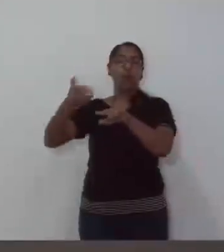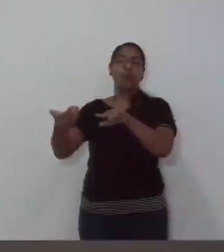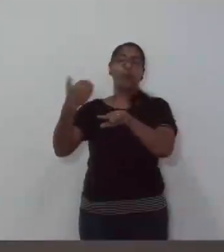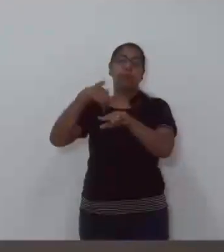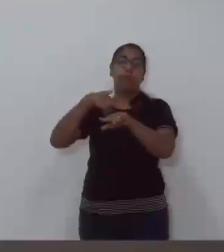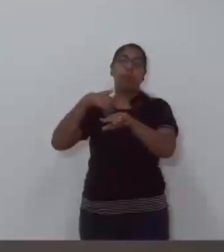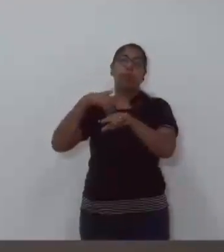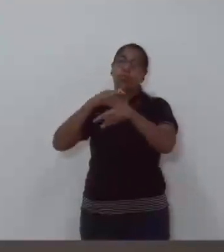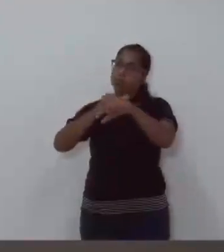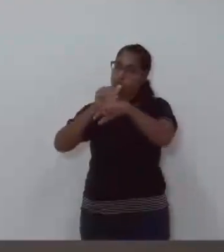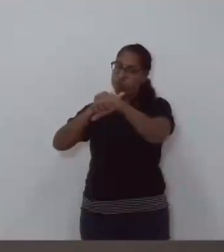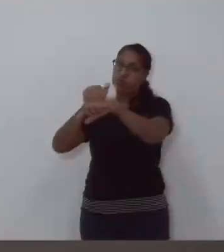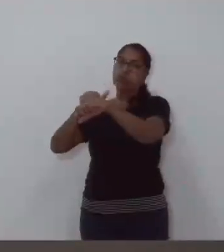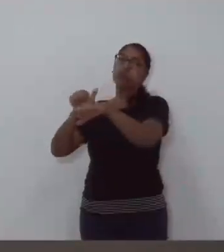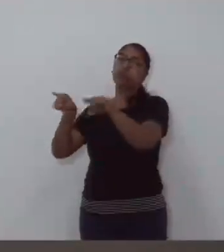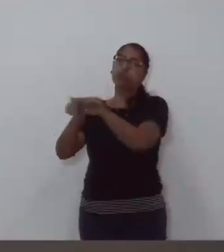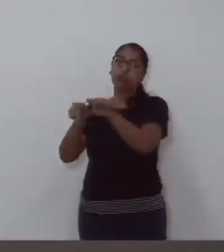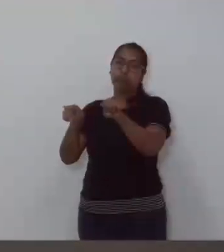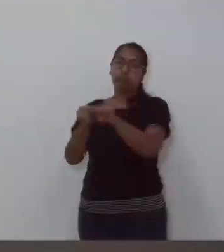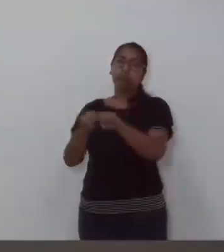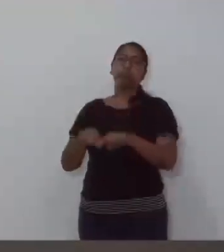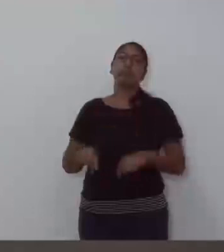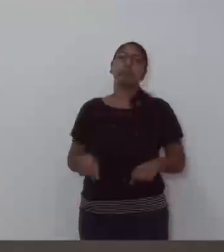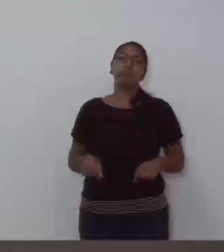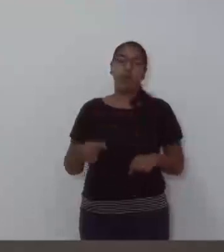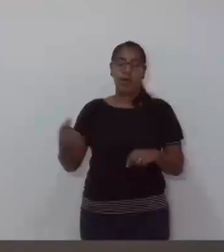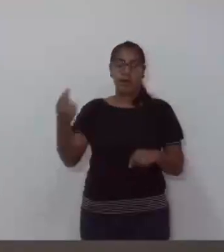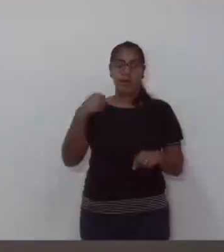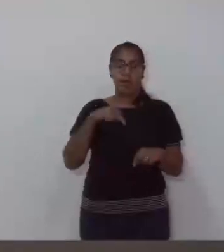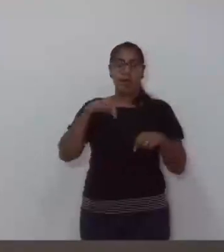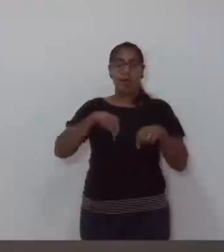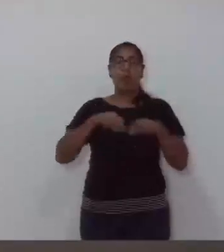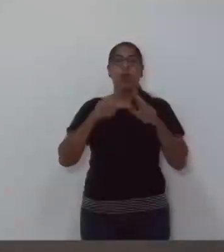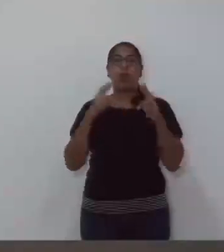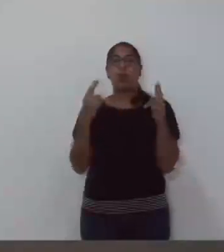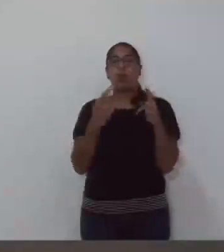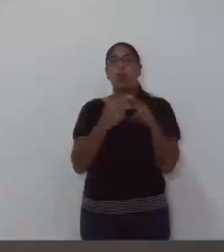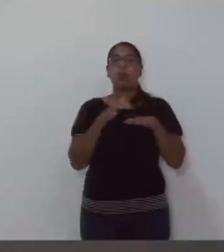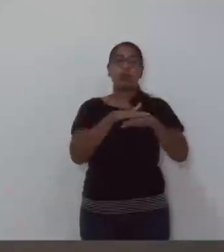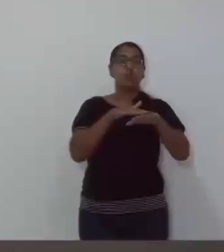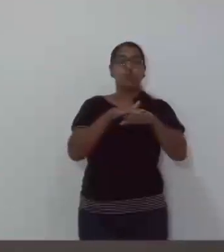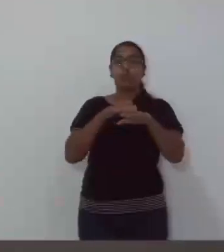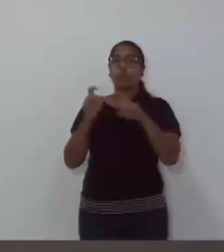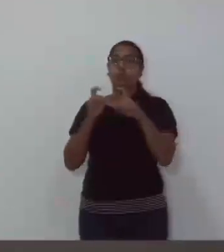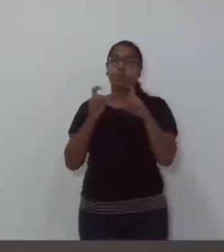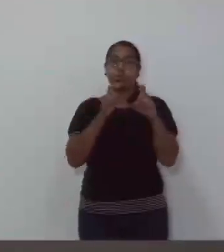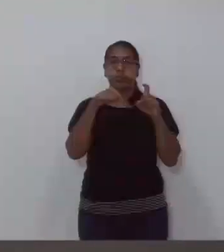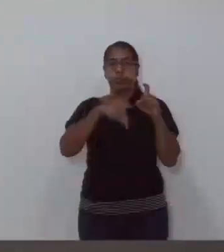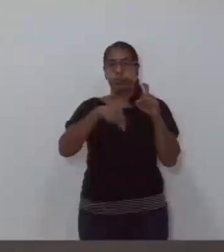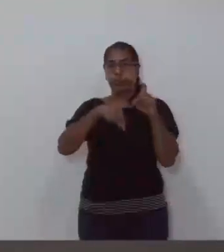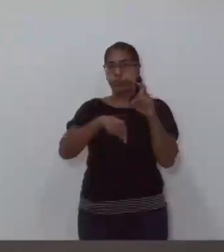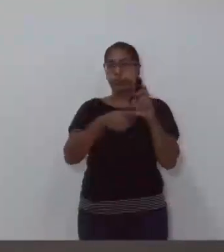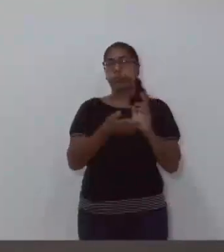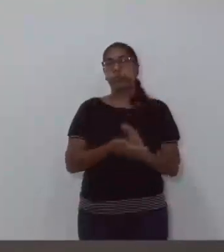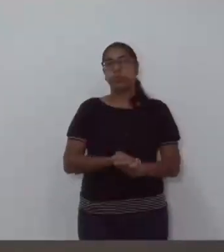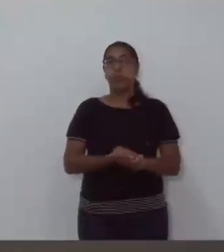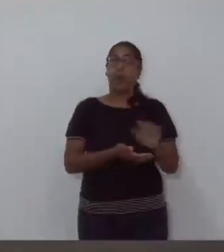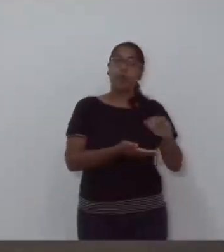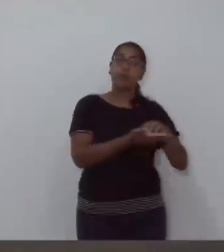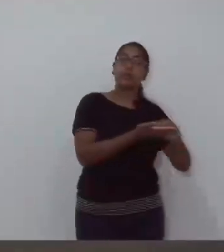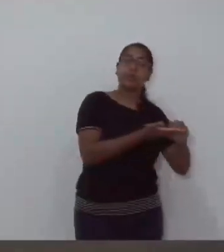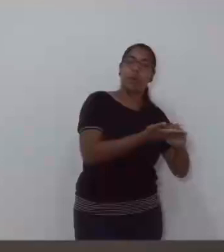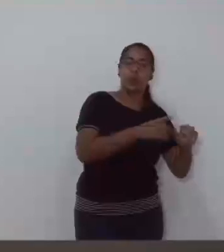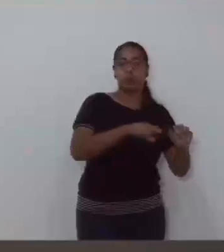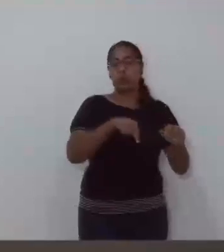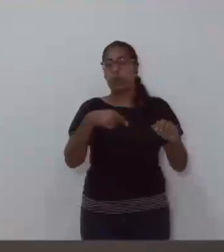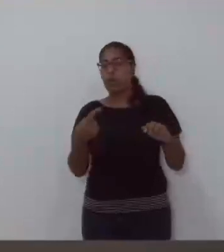chamados a participar dessa conversa, digamos assim, entre secretariados e